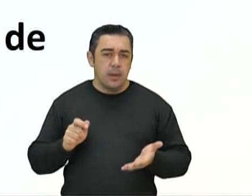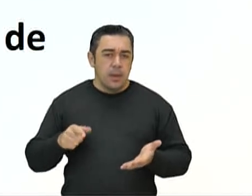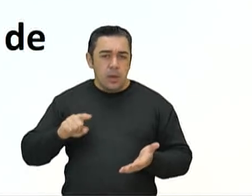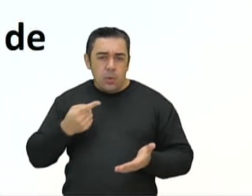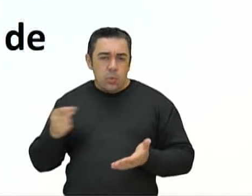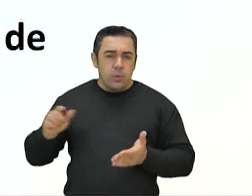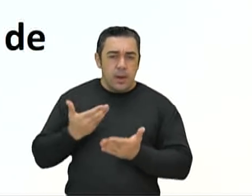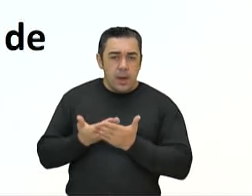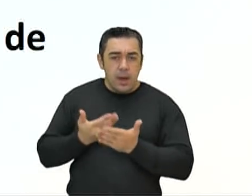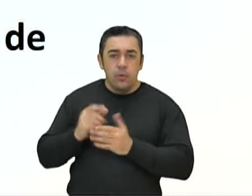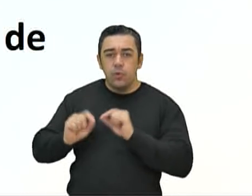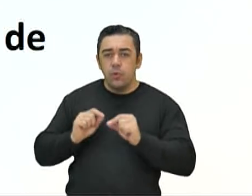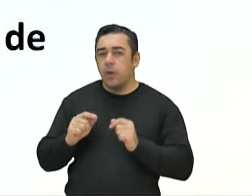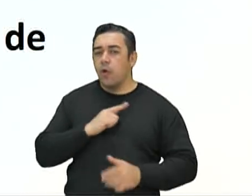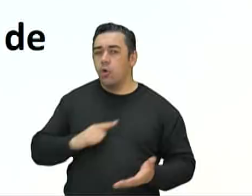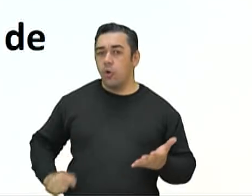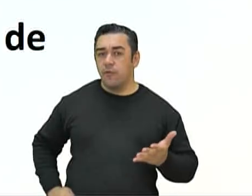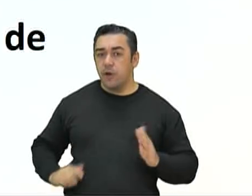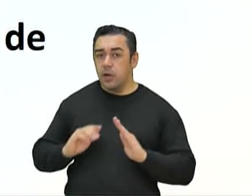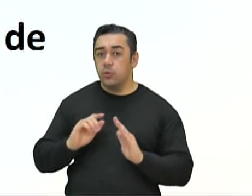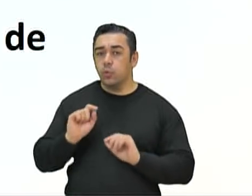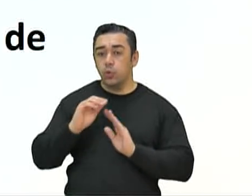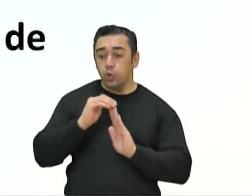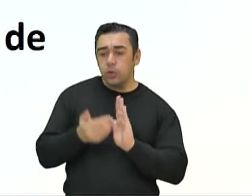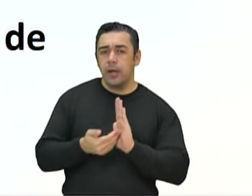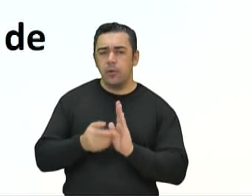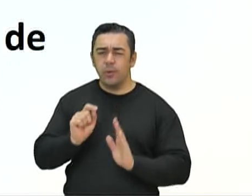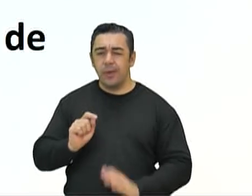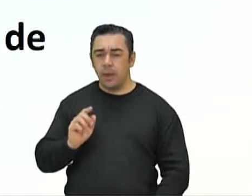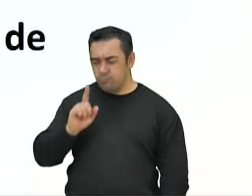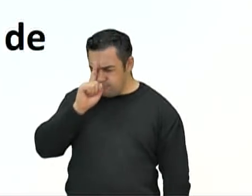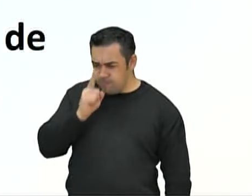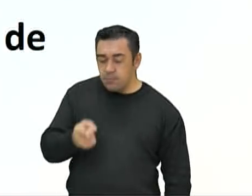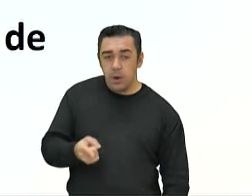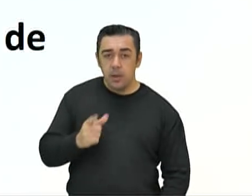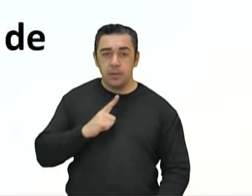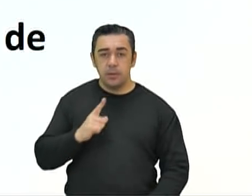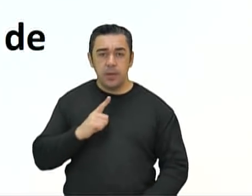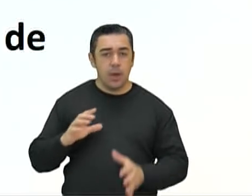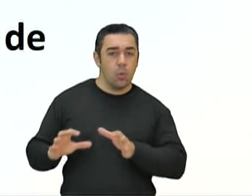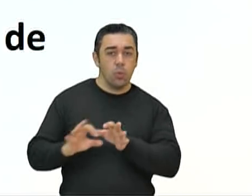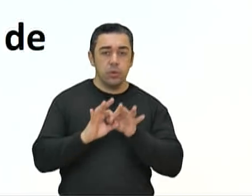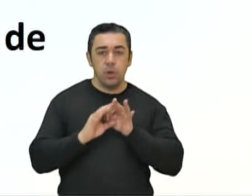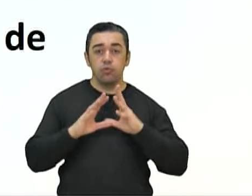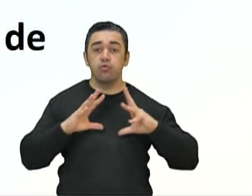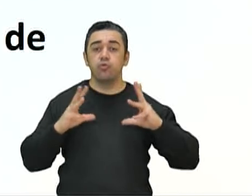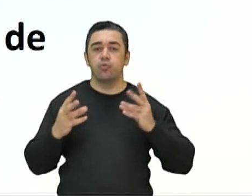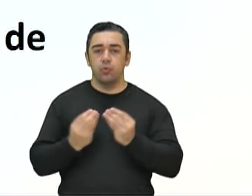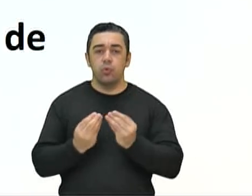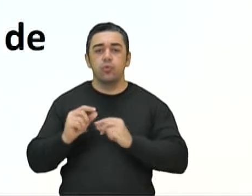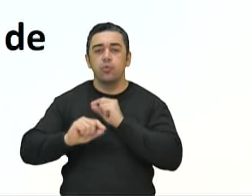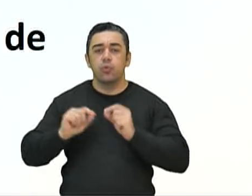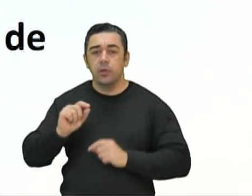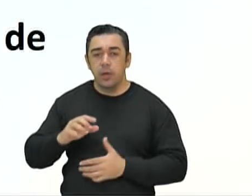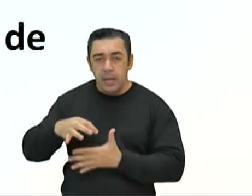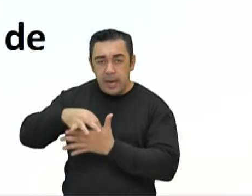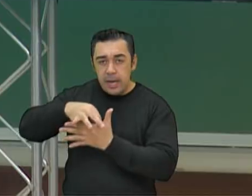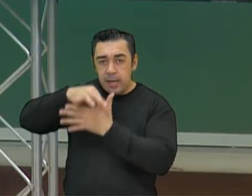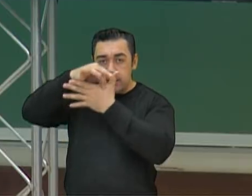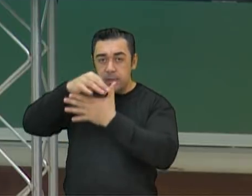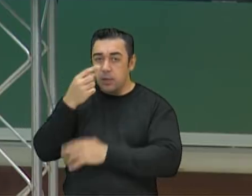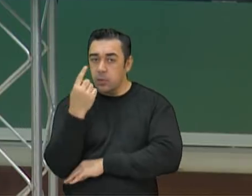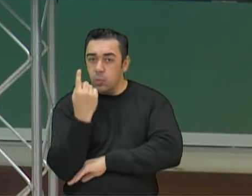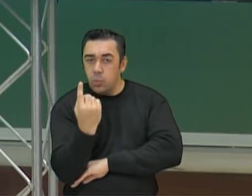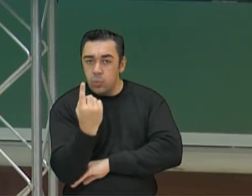aula, governos totalitários defendem a união de todos em torno das ideias do líder único.